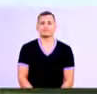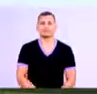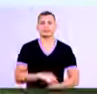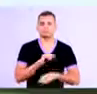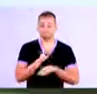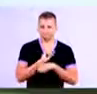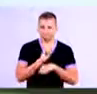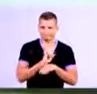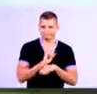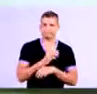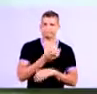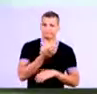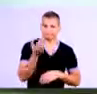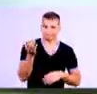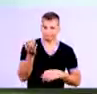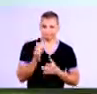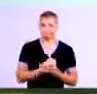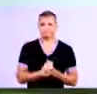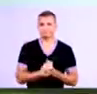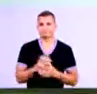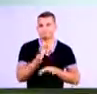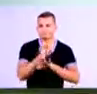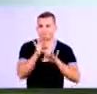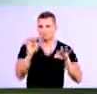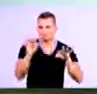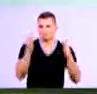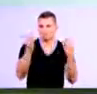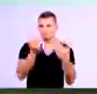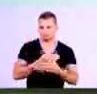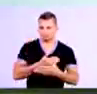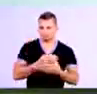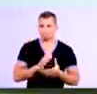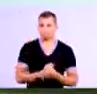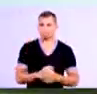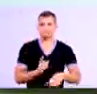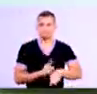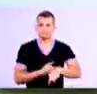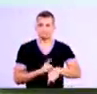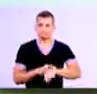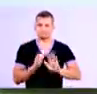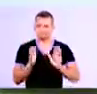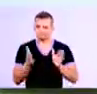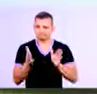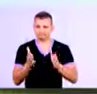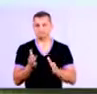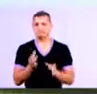Nós esperamos que vocês tenham uma excelente prova, tá? O tempo nosso já está acabando.